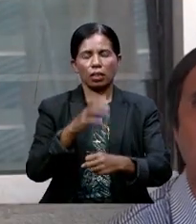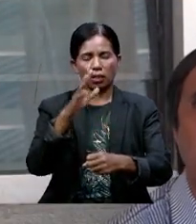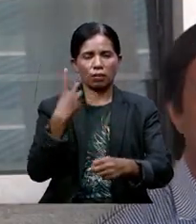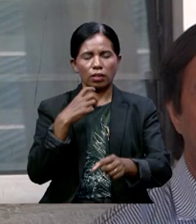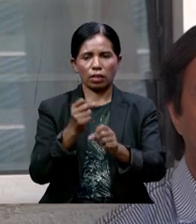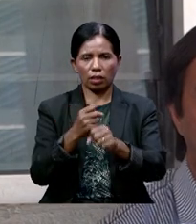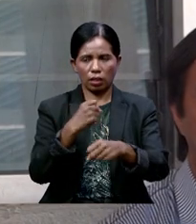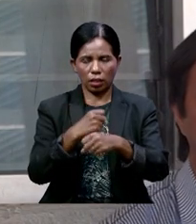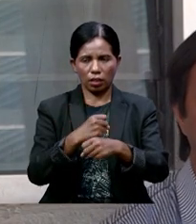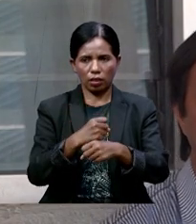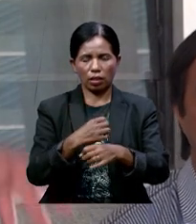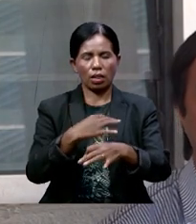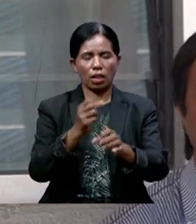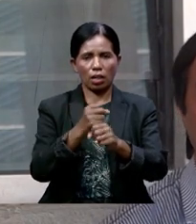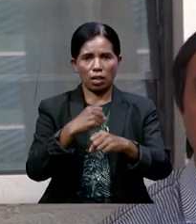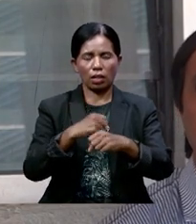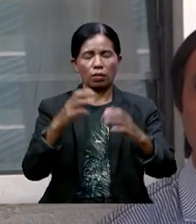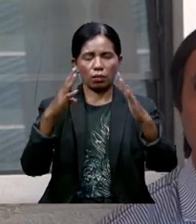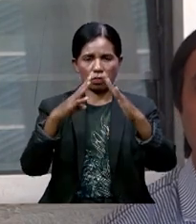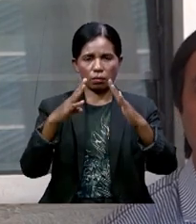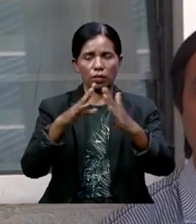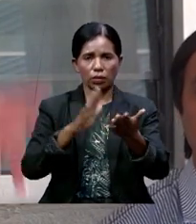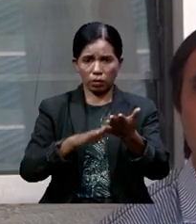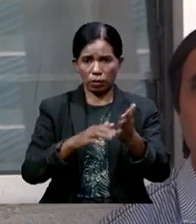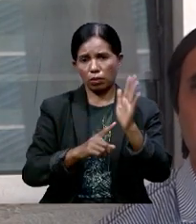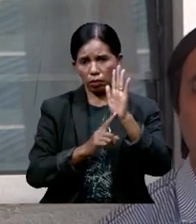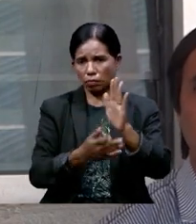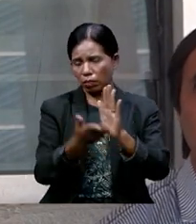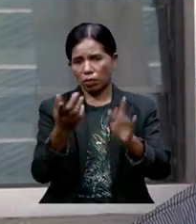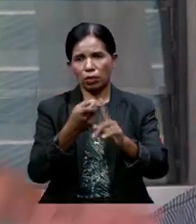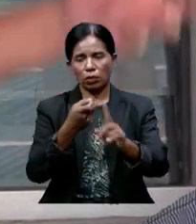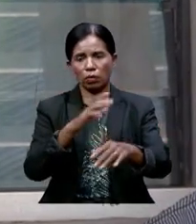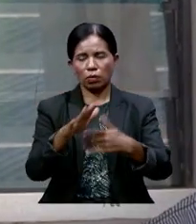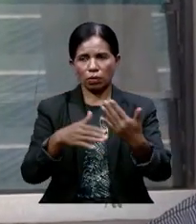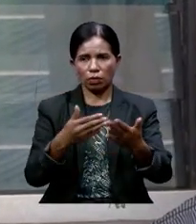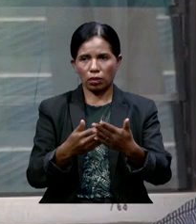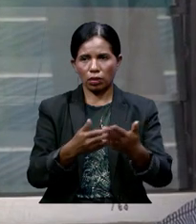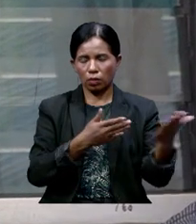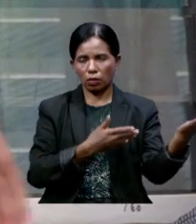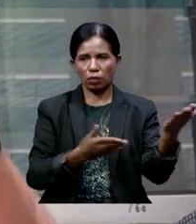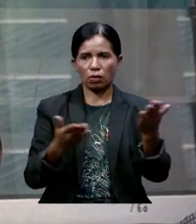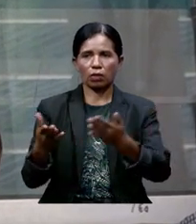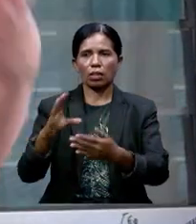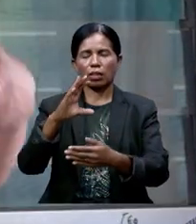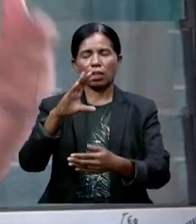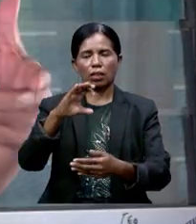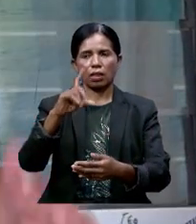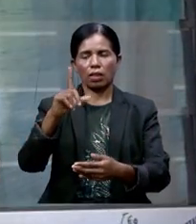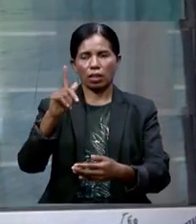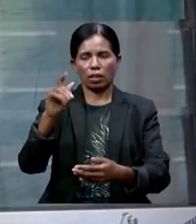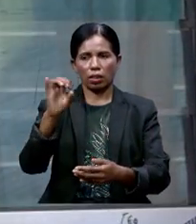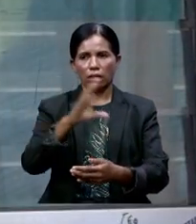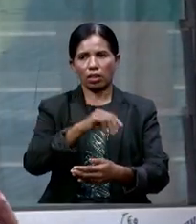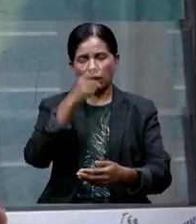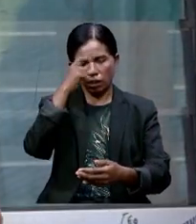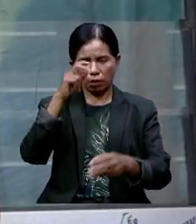truma. Construção ali, né? A cara informa e também tira que a construção, né? E tá dar as que ele cai, normal, né? Também a necessidade, né?